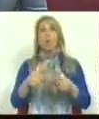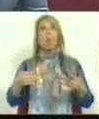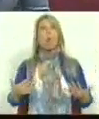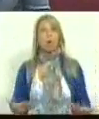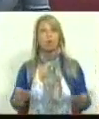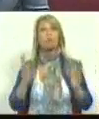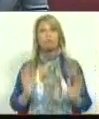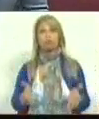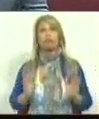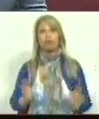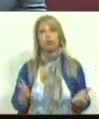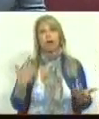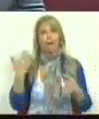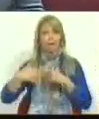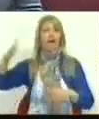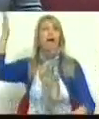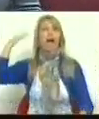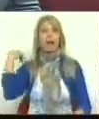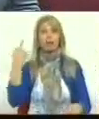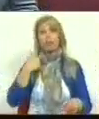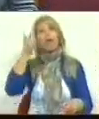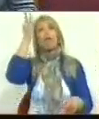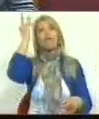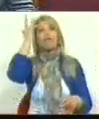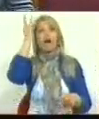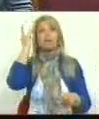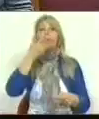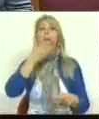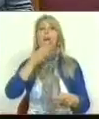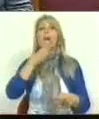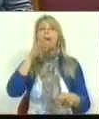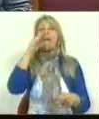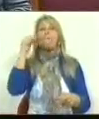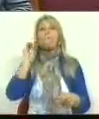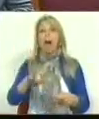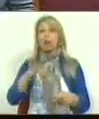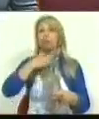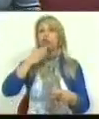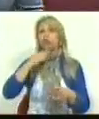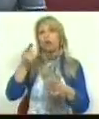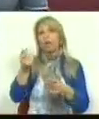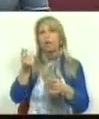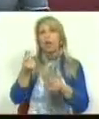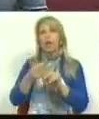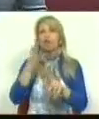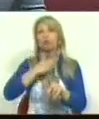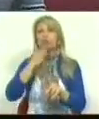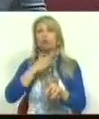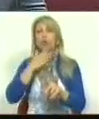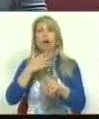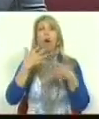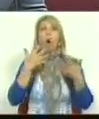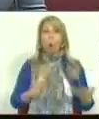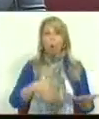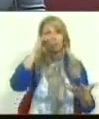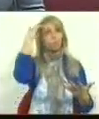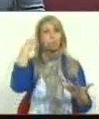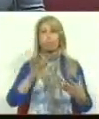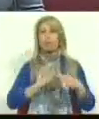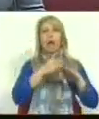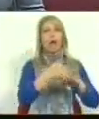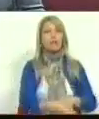do crédito fácil, as pessoas, nomeadamente os mais jovens, enfrentam quando procuram casa. Hoje,